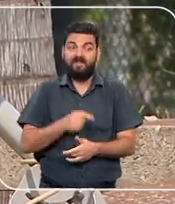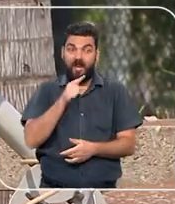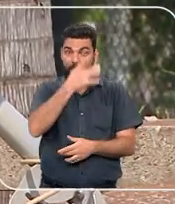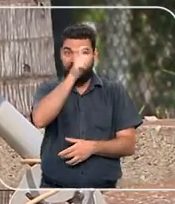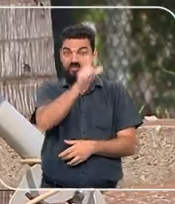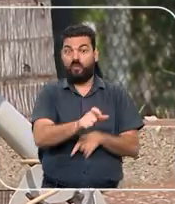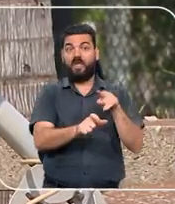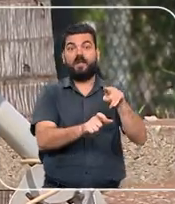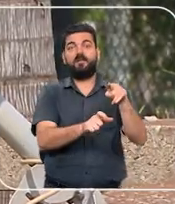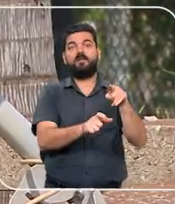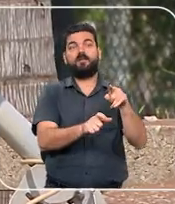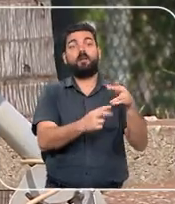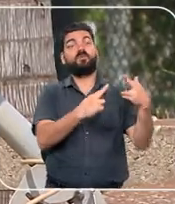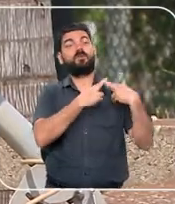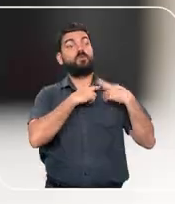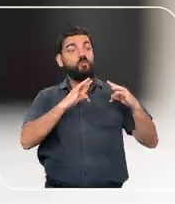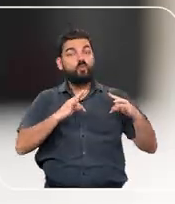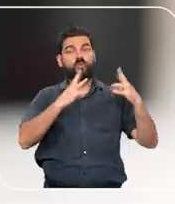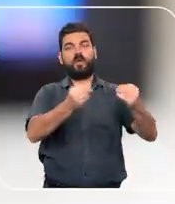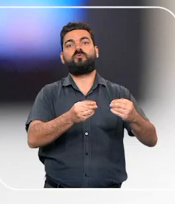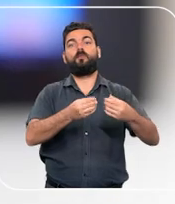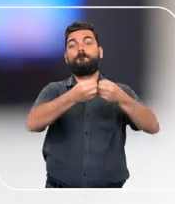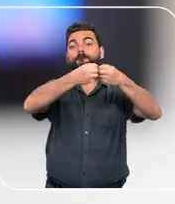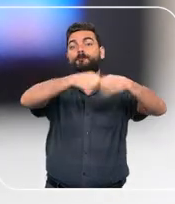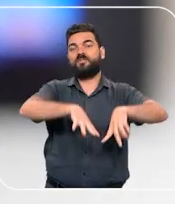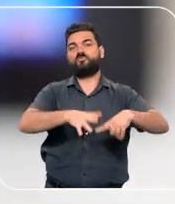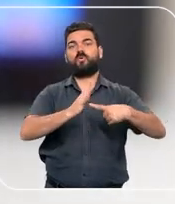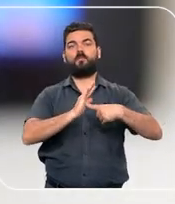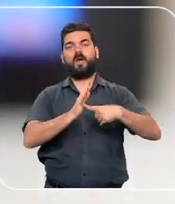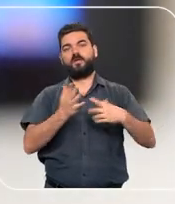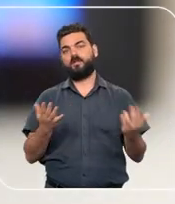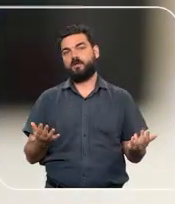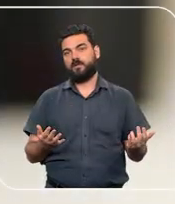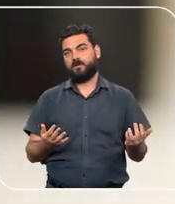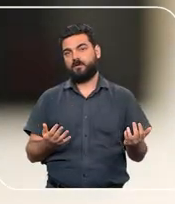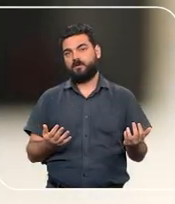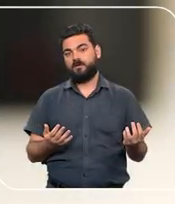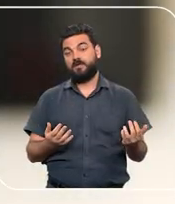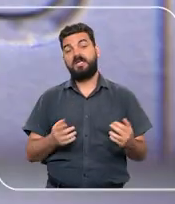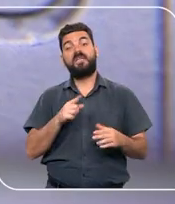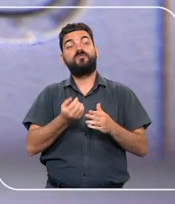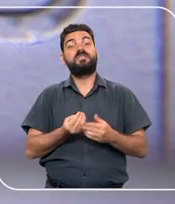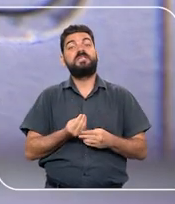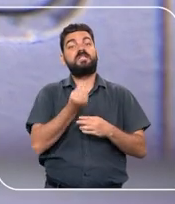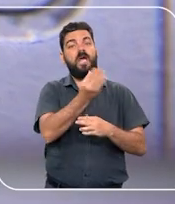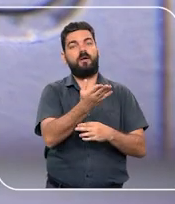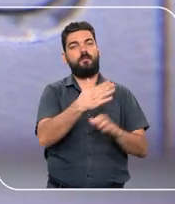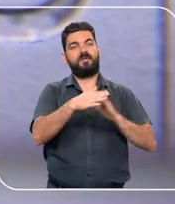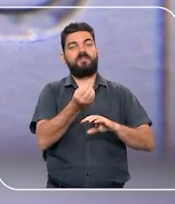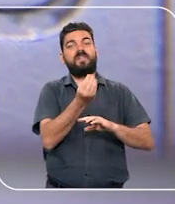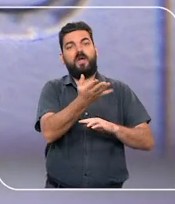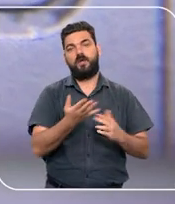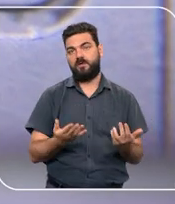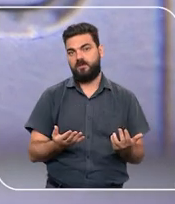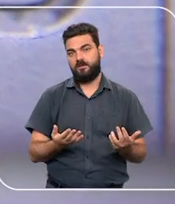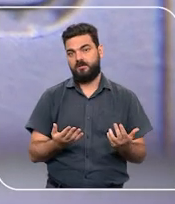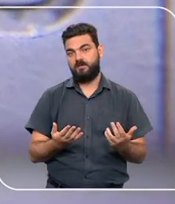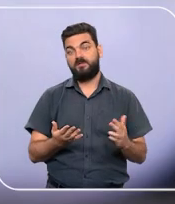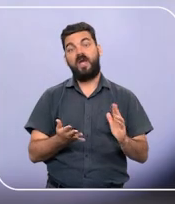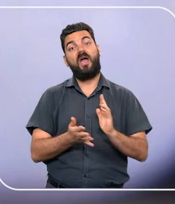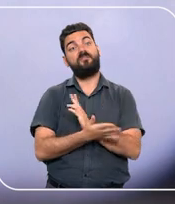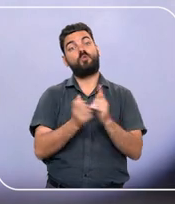impõe ao consumidor a responsabilidade Total pelos danos causados aos equipamentos fornecidos pelas